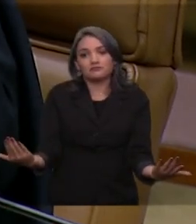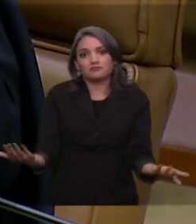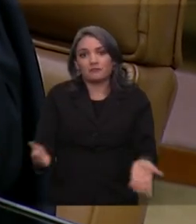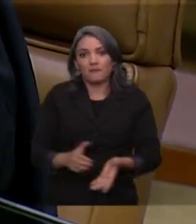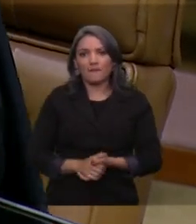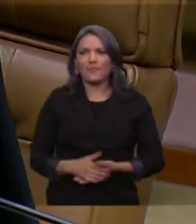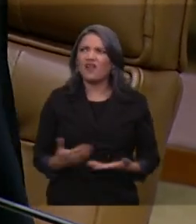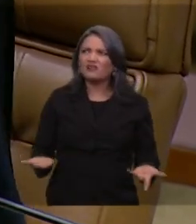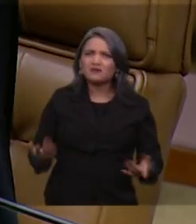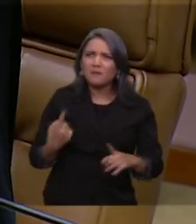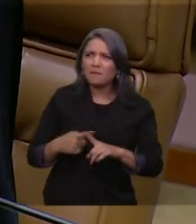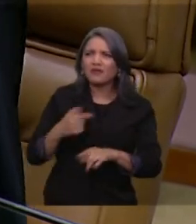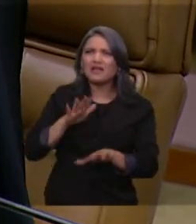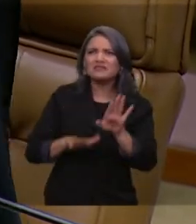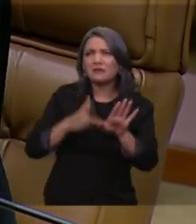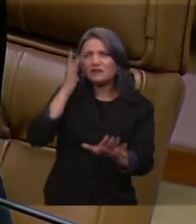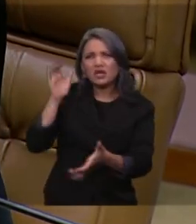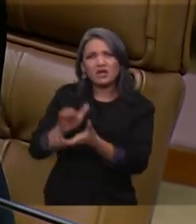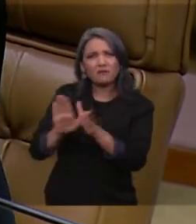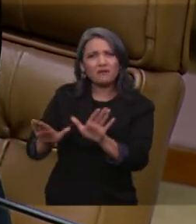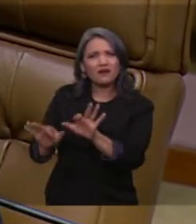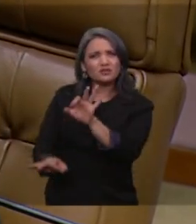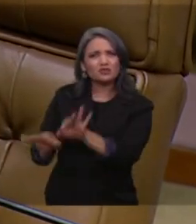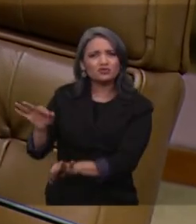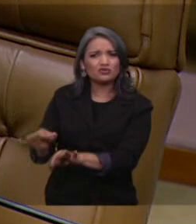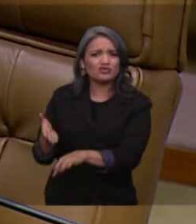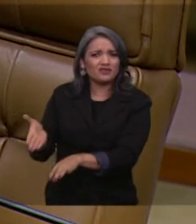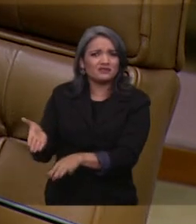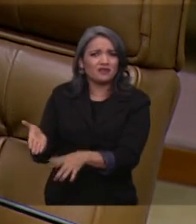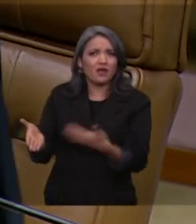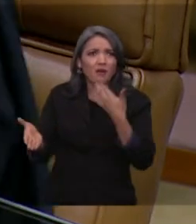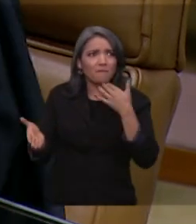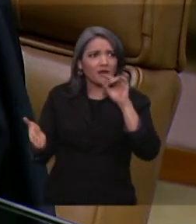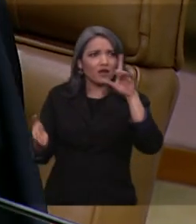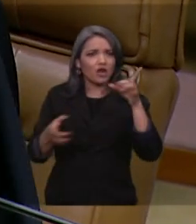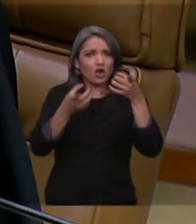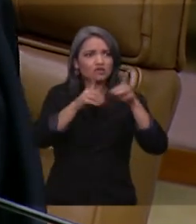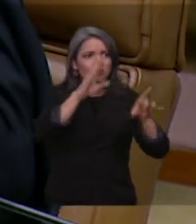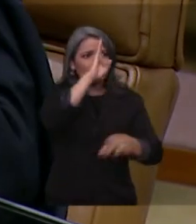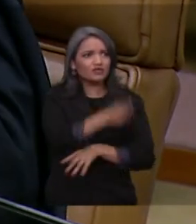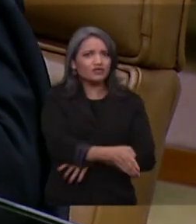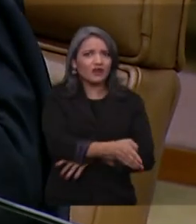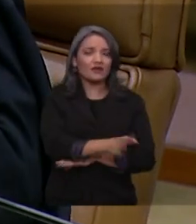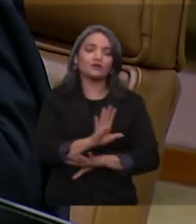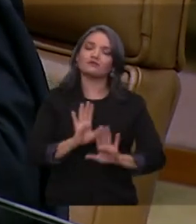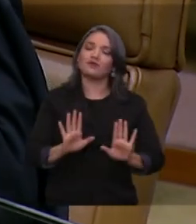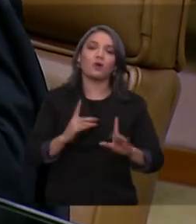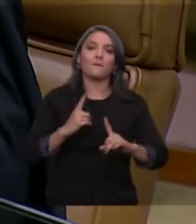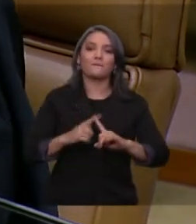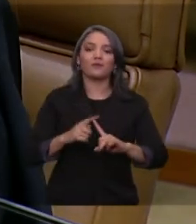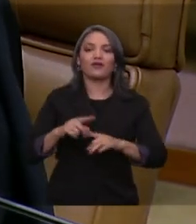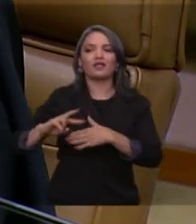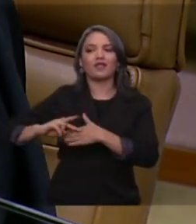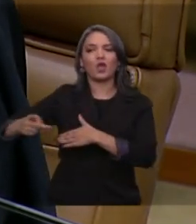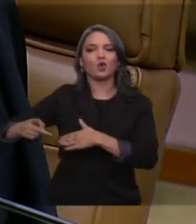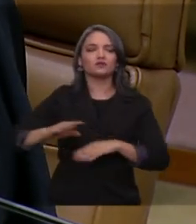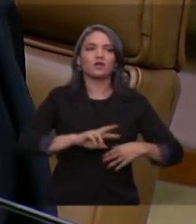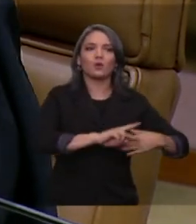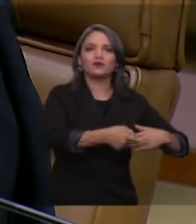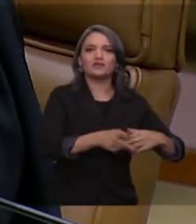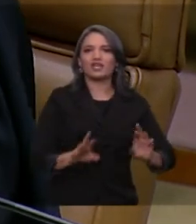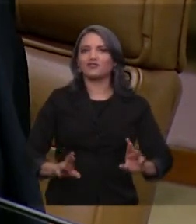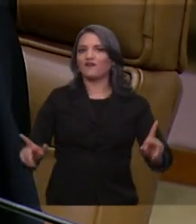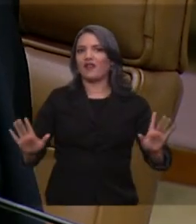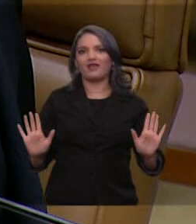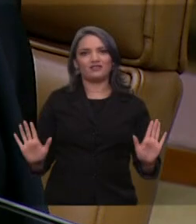vai optar pela separação judicial se quer optar pelo divórcio? Porque há consequências diversas que eu vou tratar no final do voto.